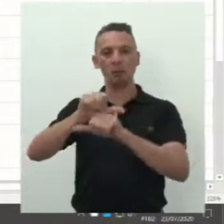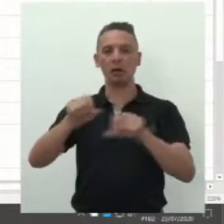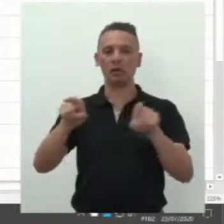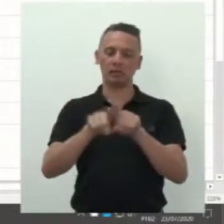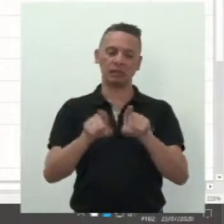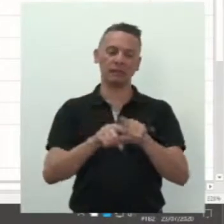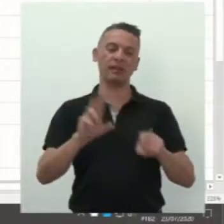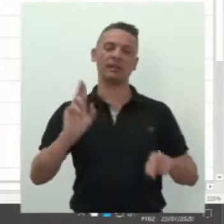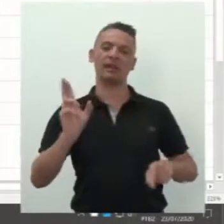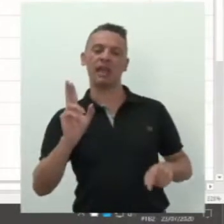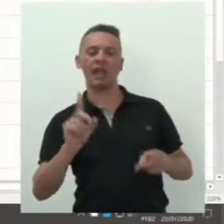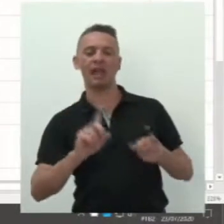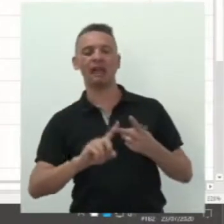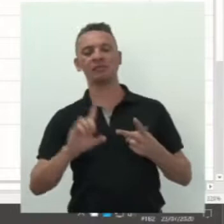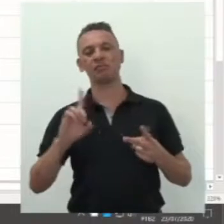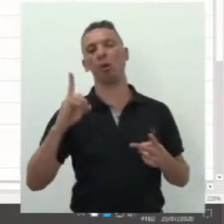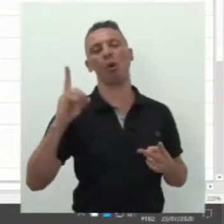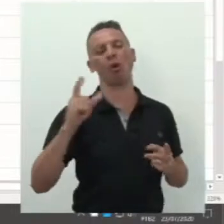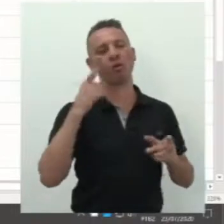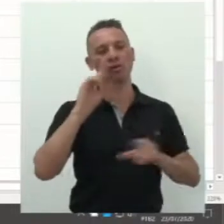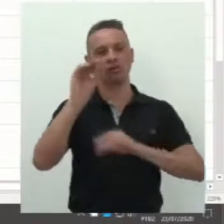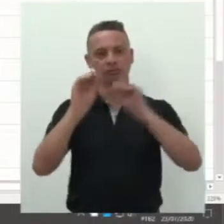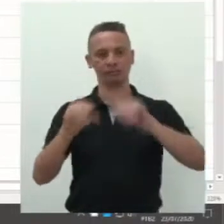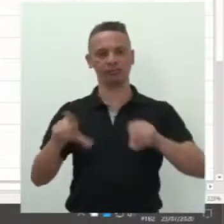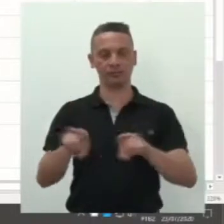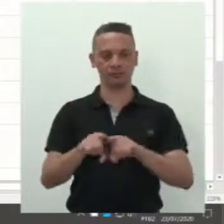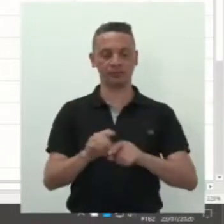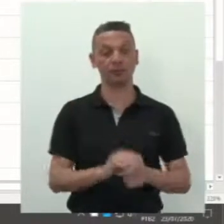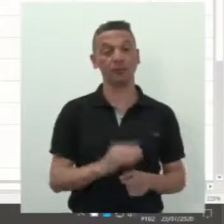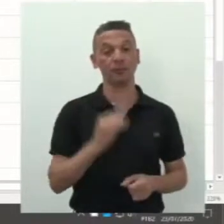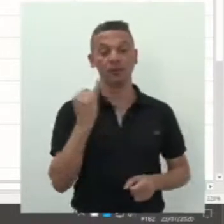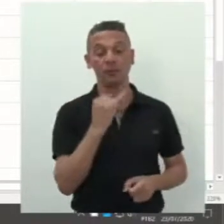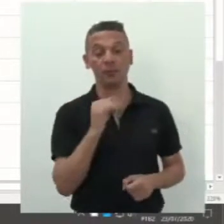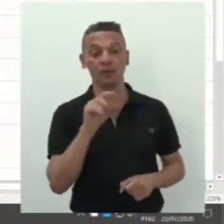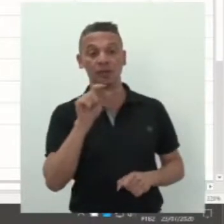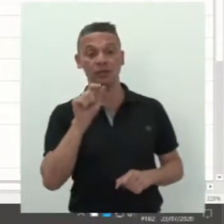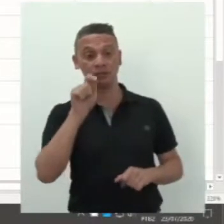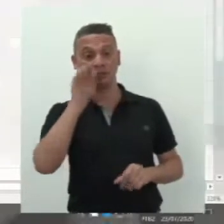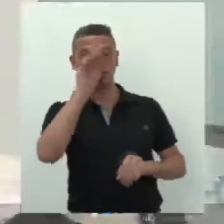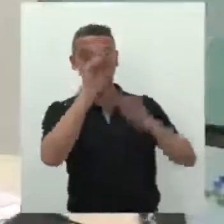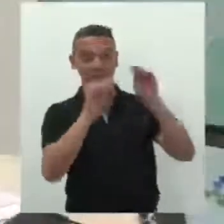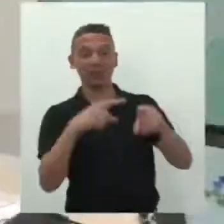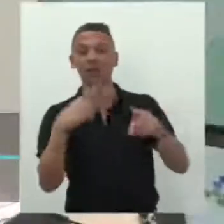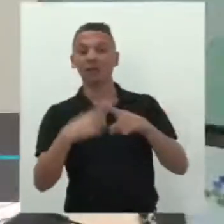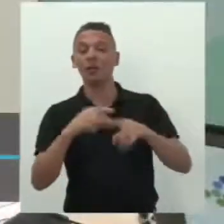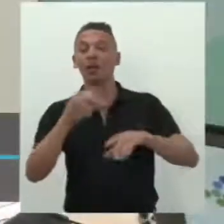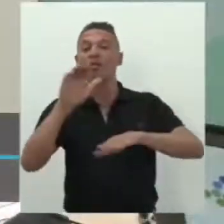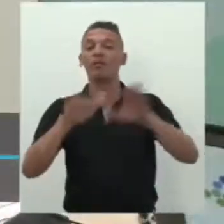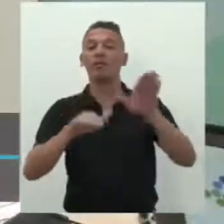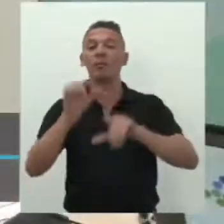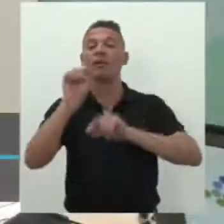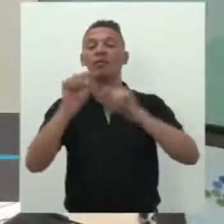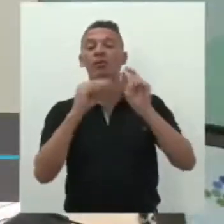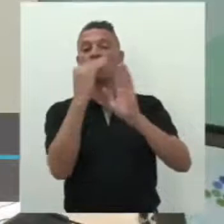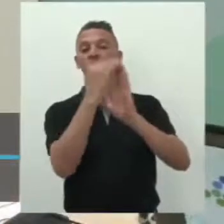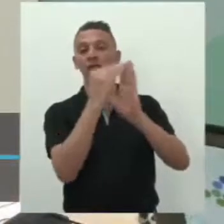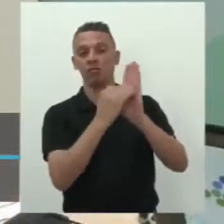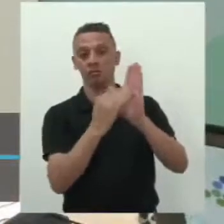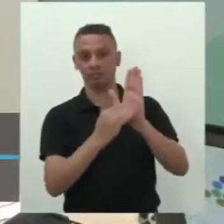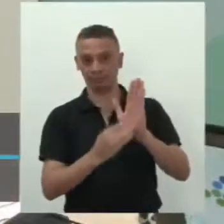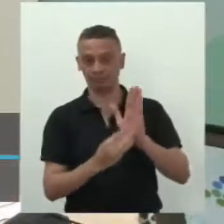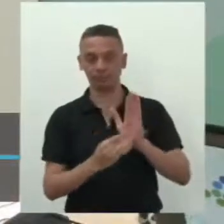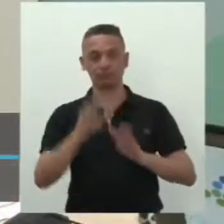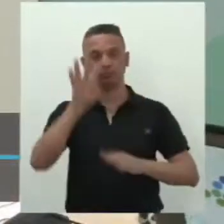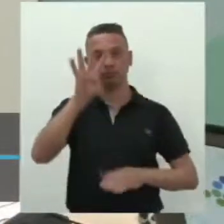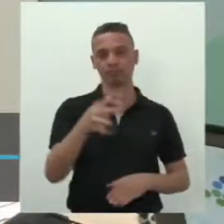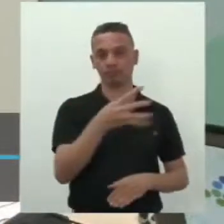no personalizado, tá? Então, é legal indicar isso porque, dependendo do dado que você está trabalhando, né, o